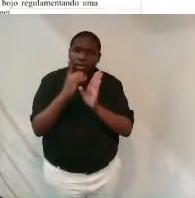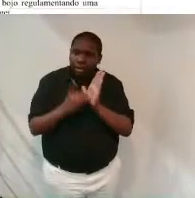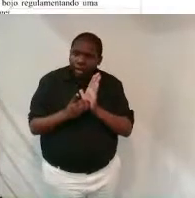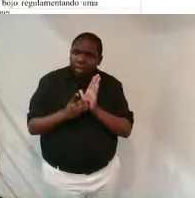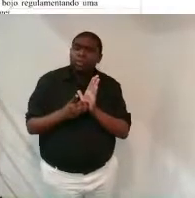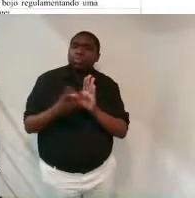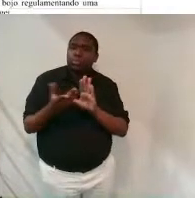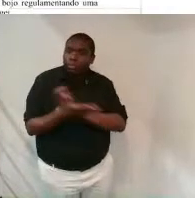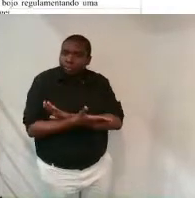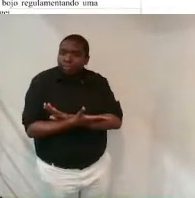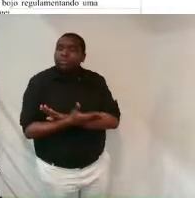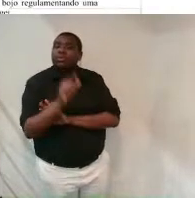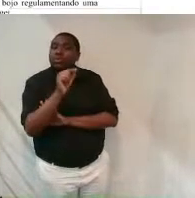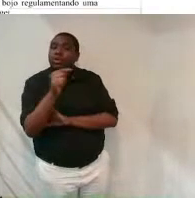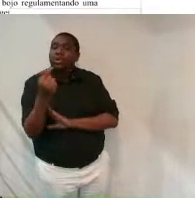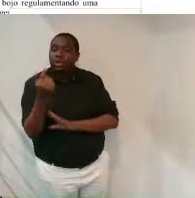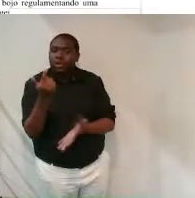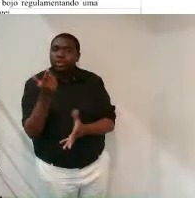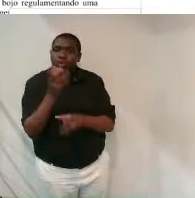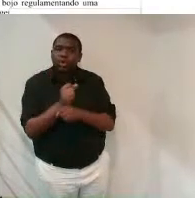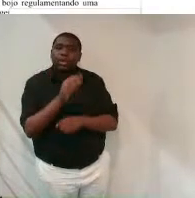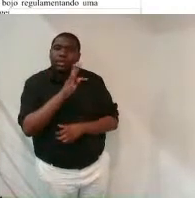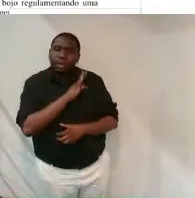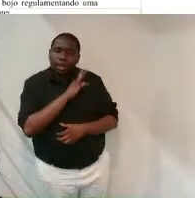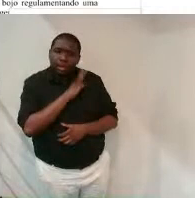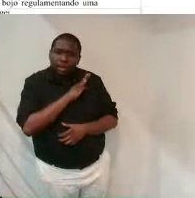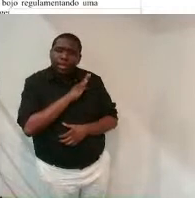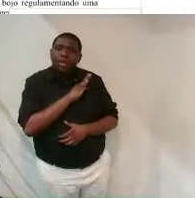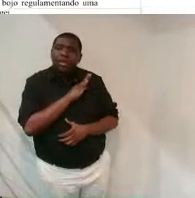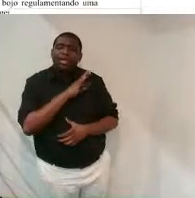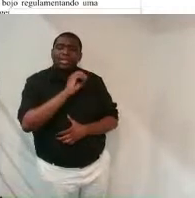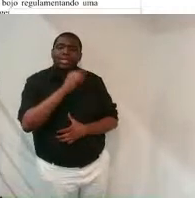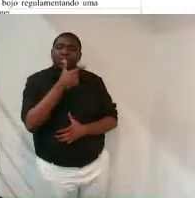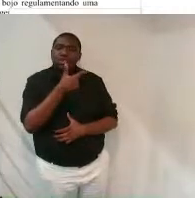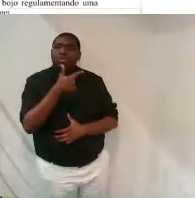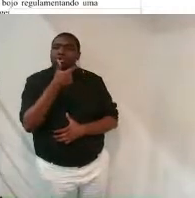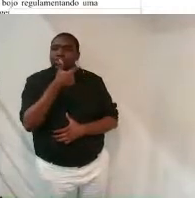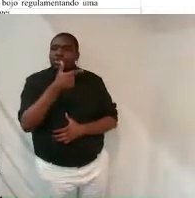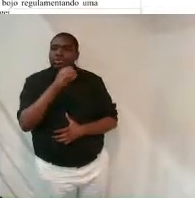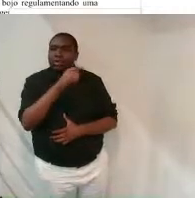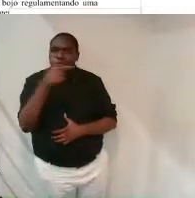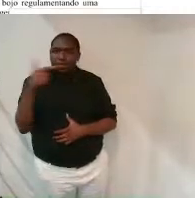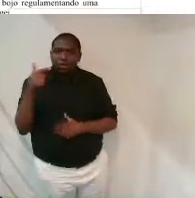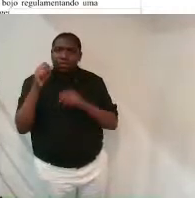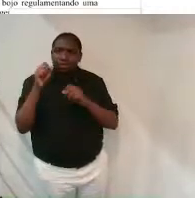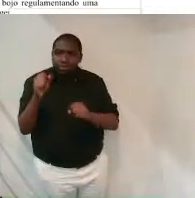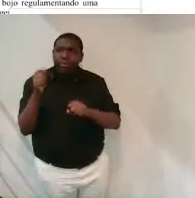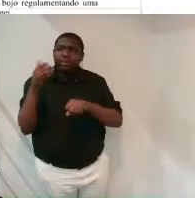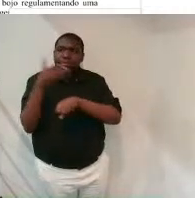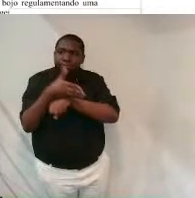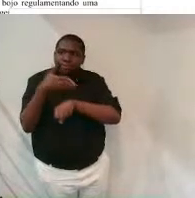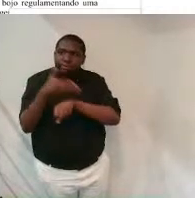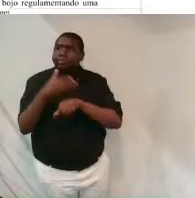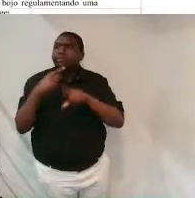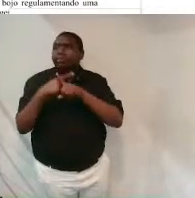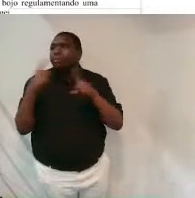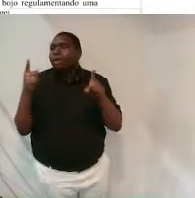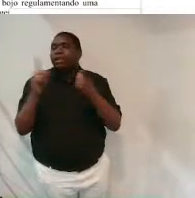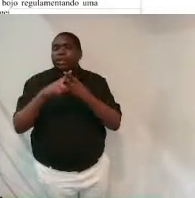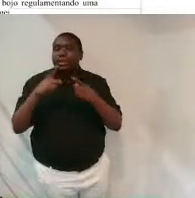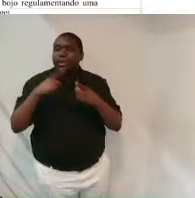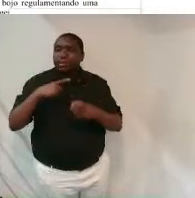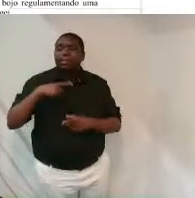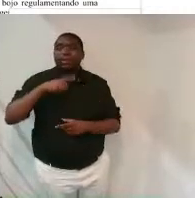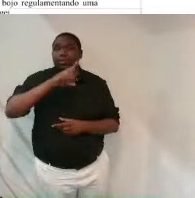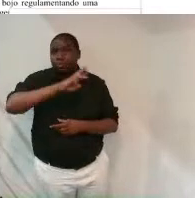nota técnica conjunta, a 02/2022, que pode ser acessada por SQR Code, mas também está acessível no site